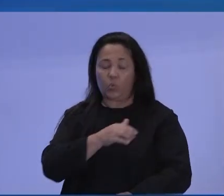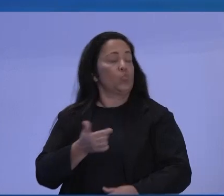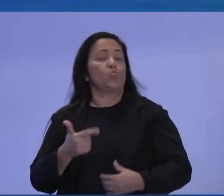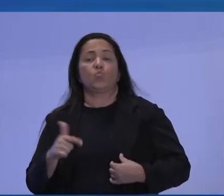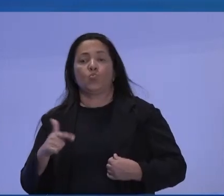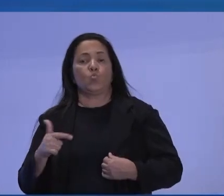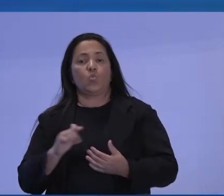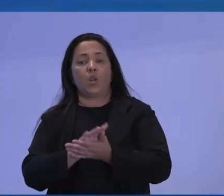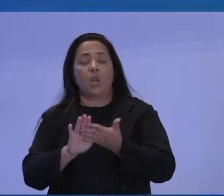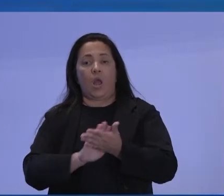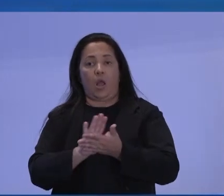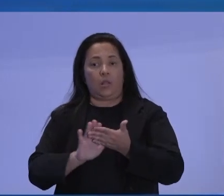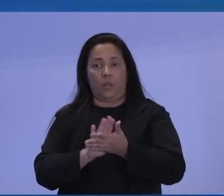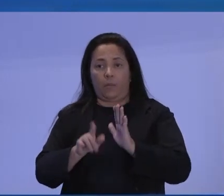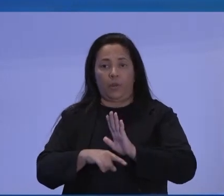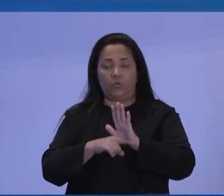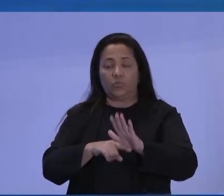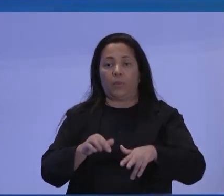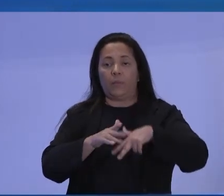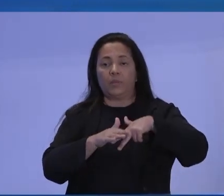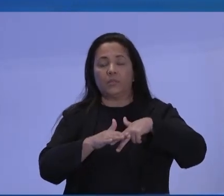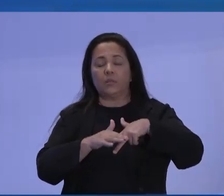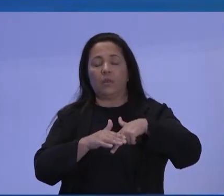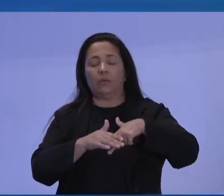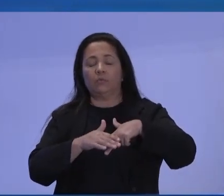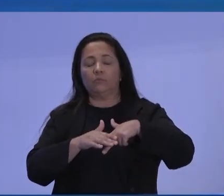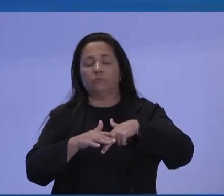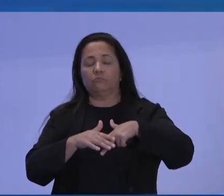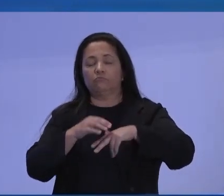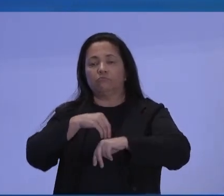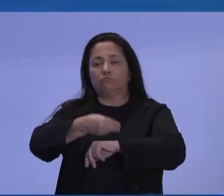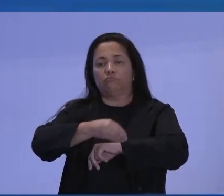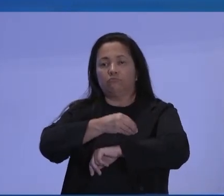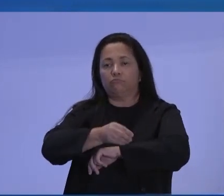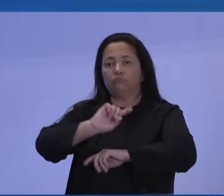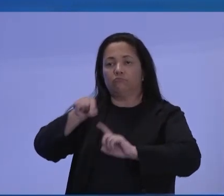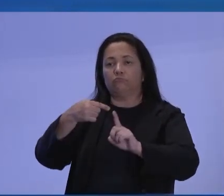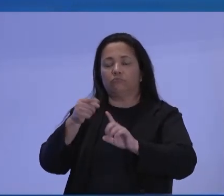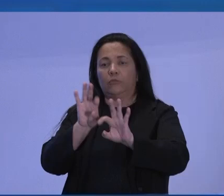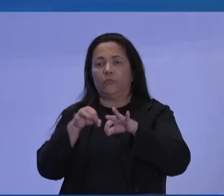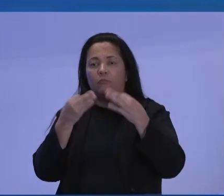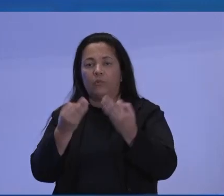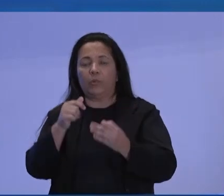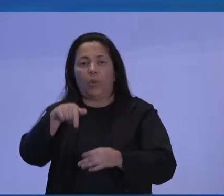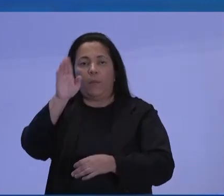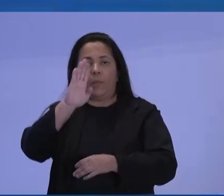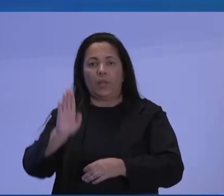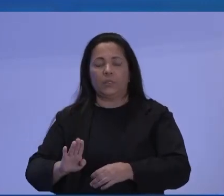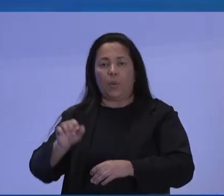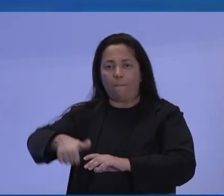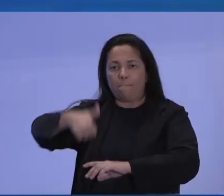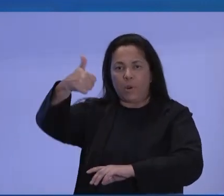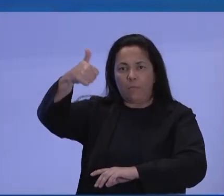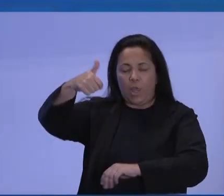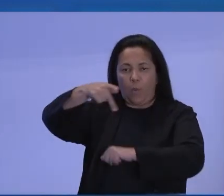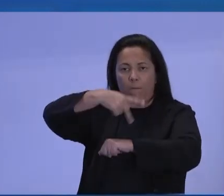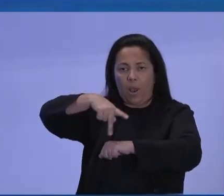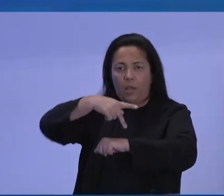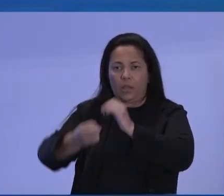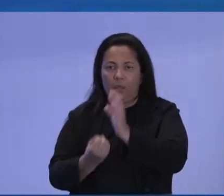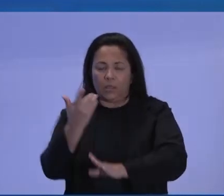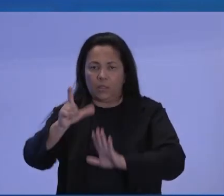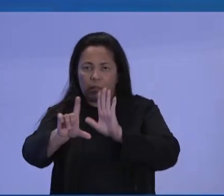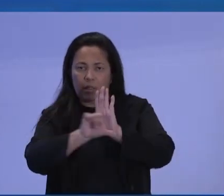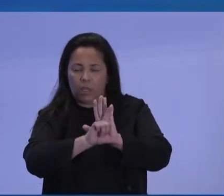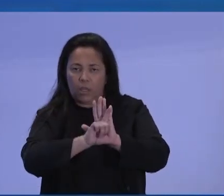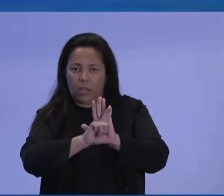familiares em vigor. E, apesar de o Brasil ser o primeiro país no mundo que desenvolveu uma legislação que